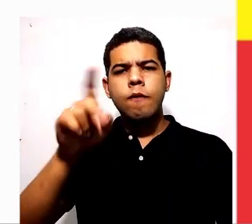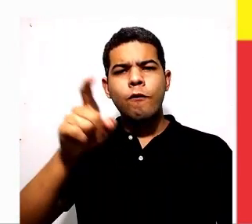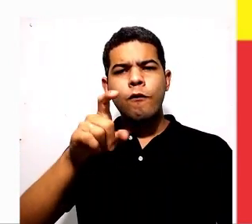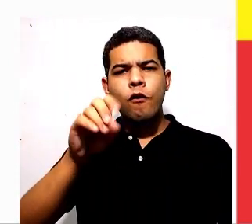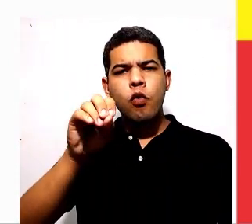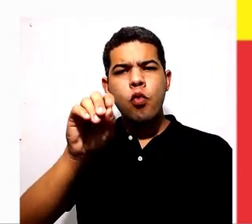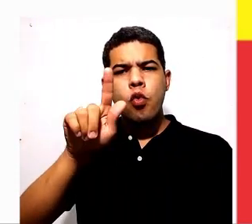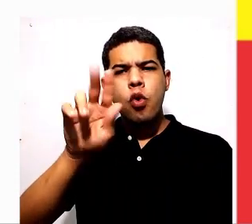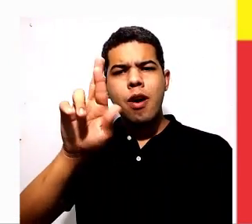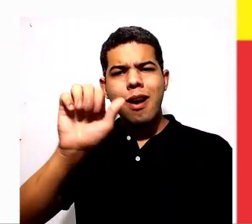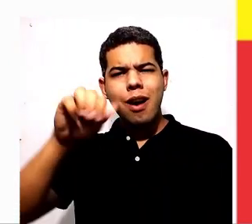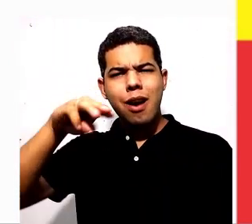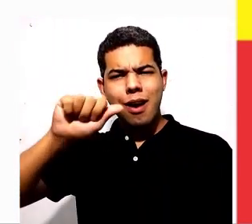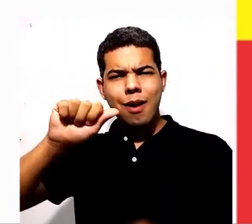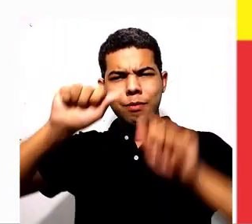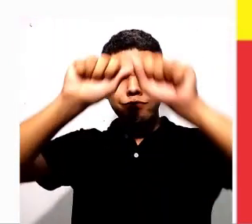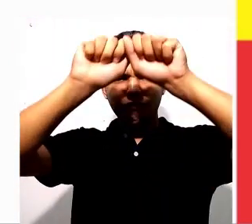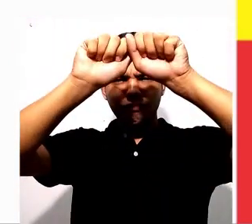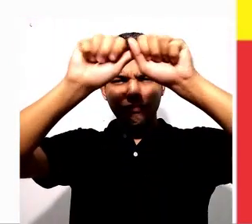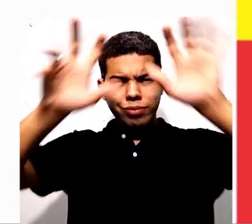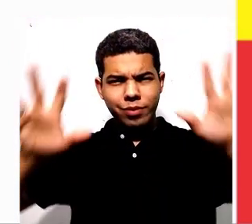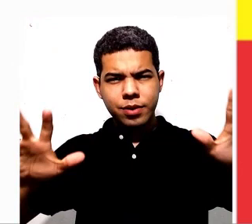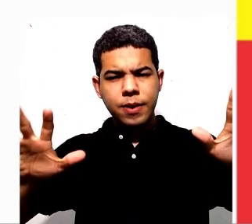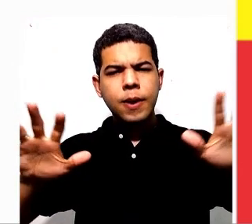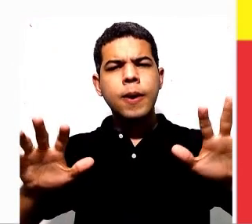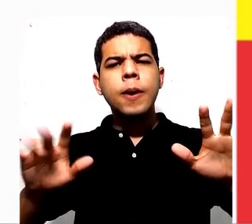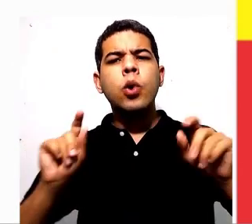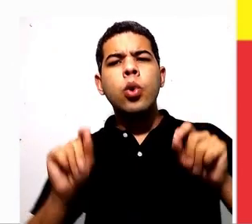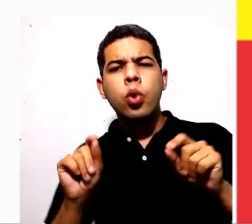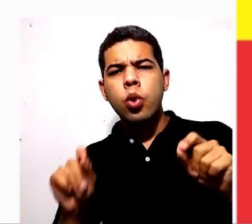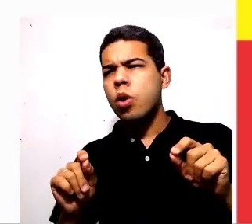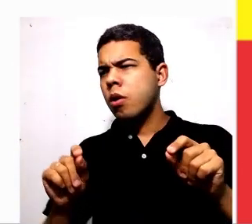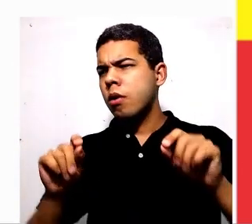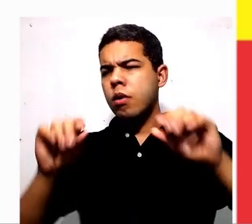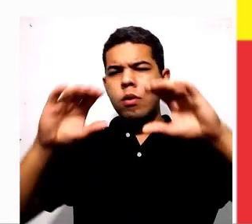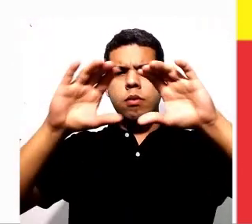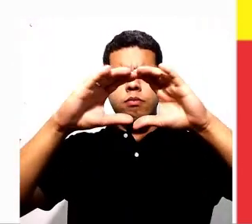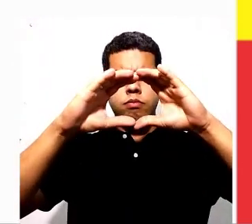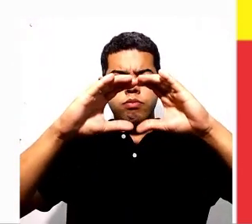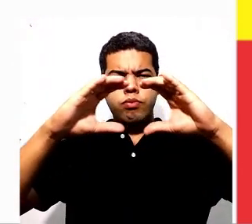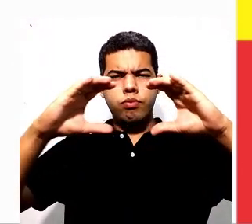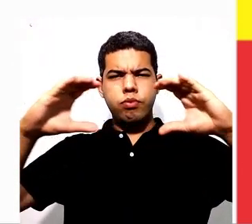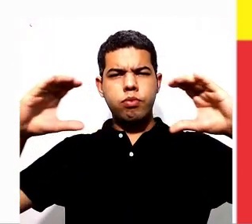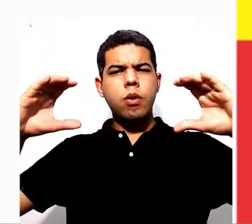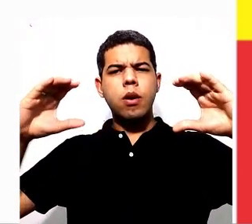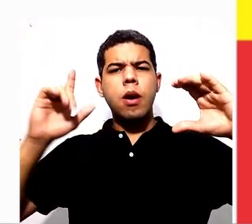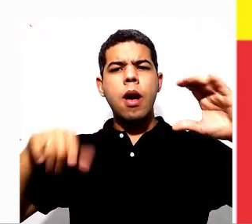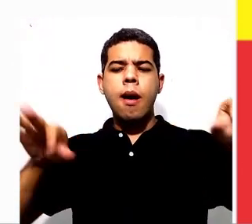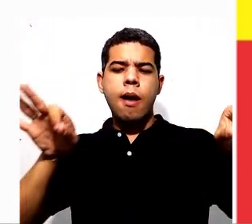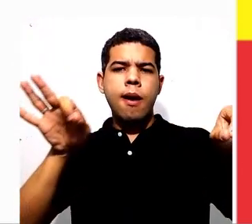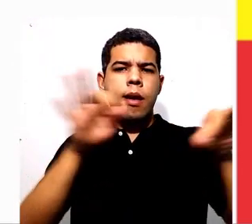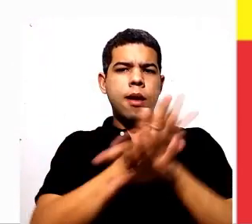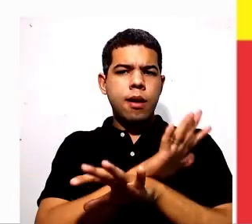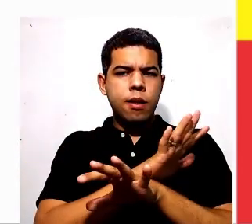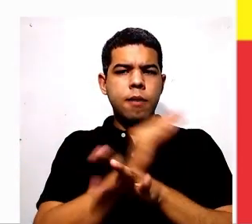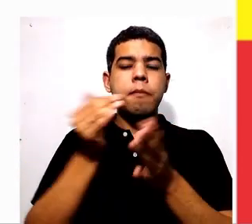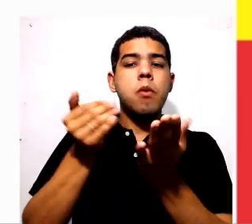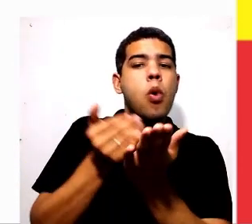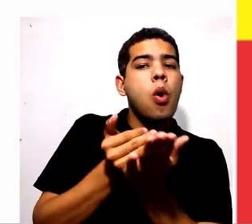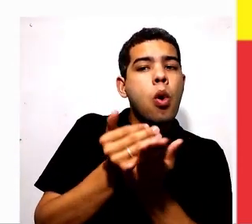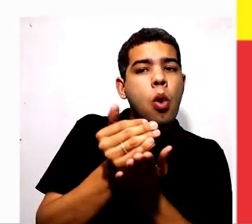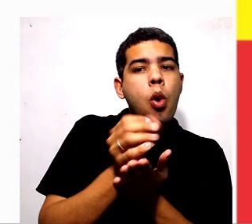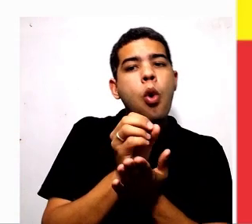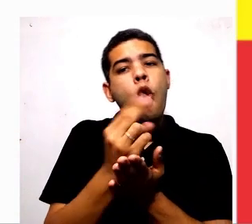esse retângulo com as pontas curvadas, vamos dizer assim, né? É o terminador usando para indicar o início ou fim